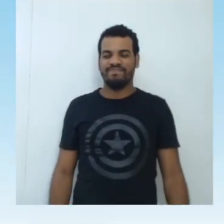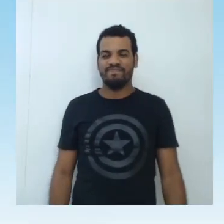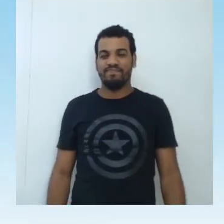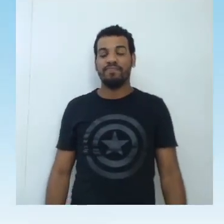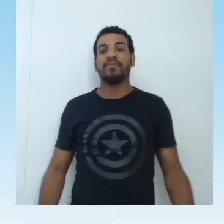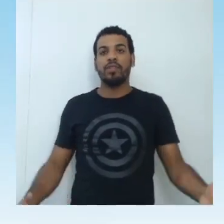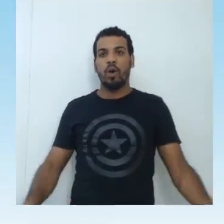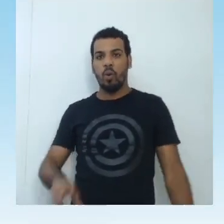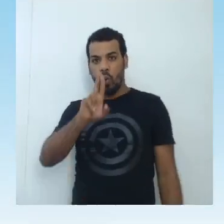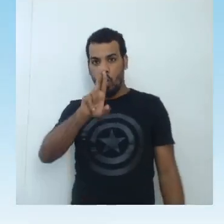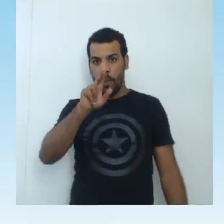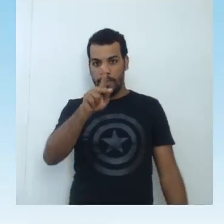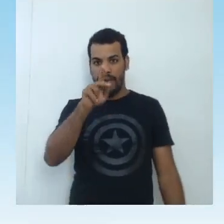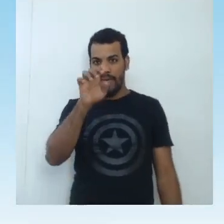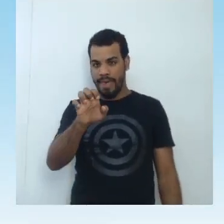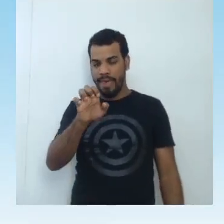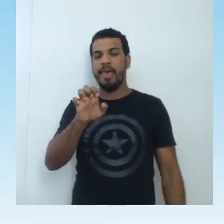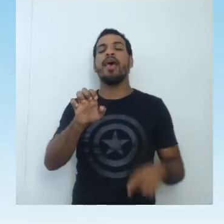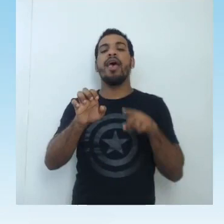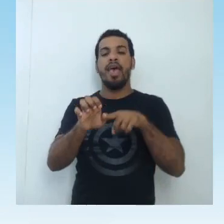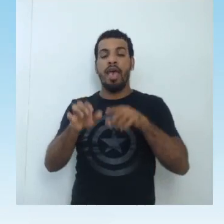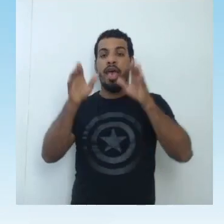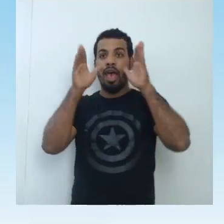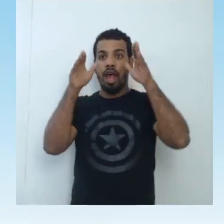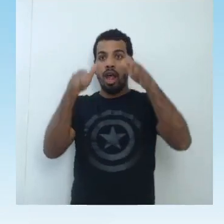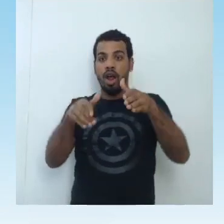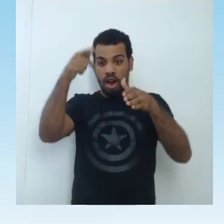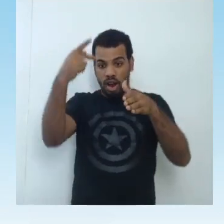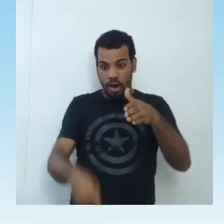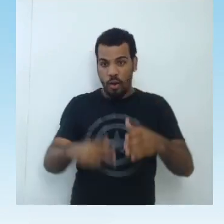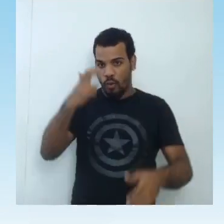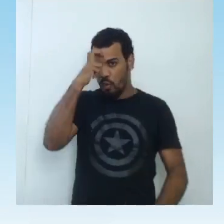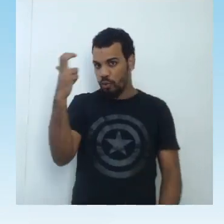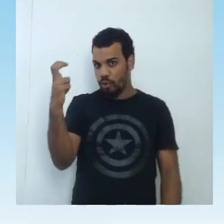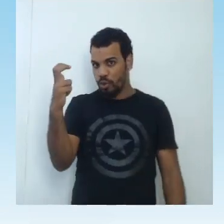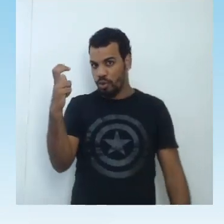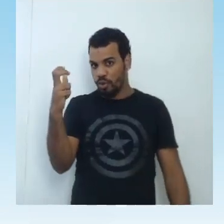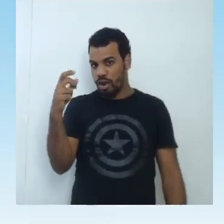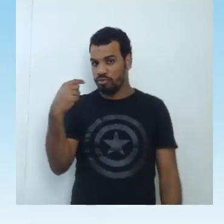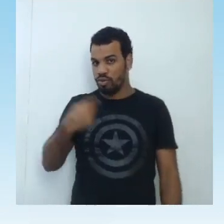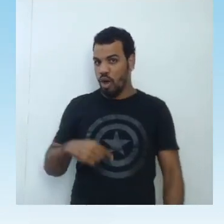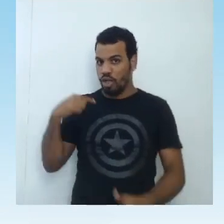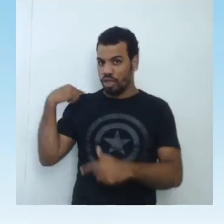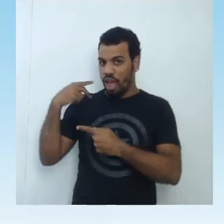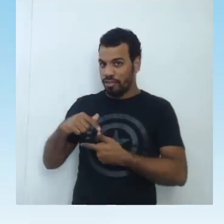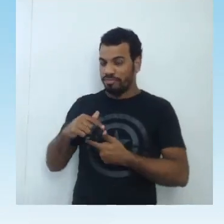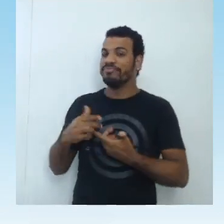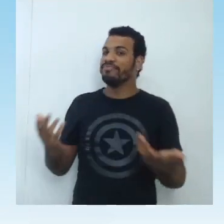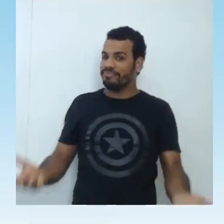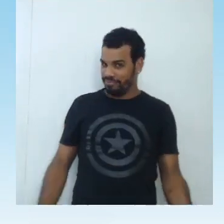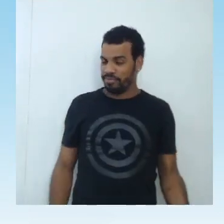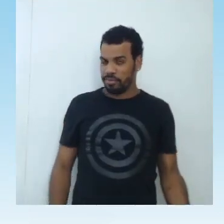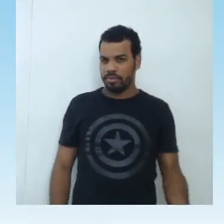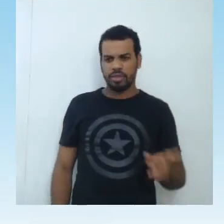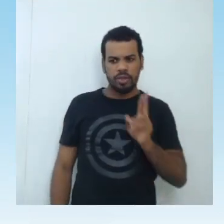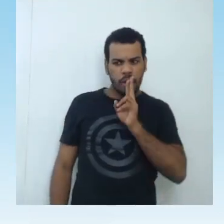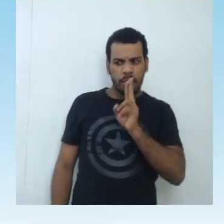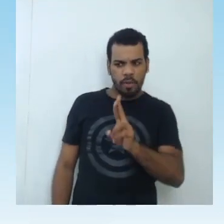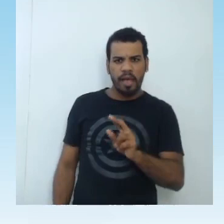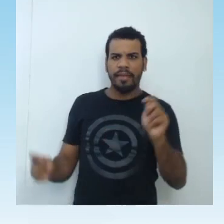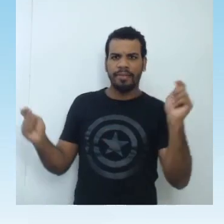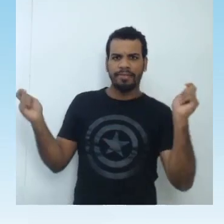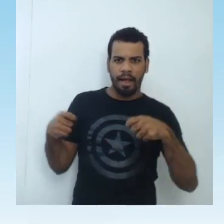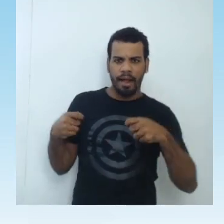da UPE, elas estão muito voltadas para a nossa cultura, para a nossa tradição. Então você consegue responder essa